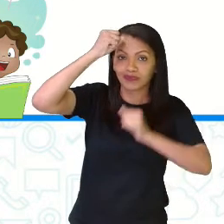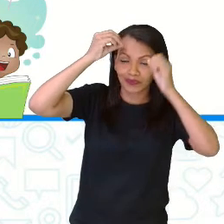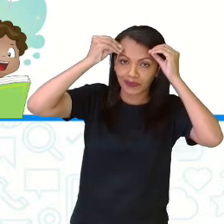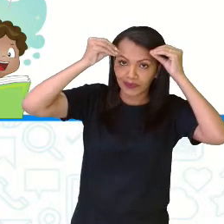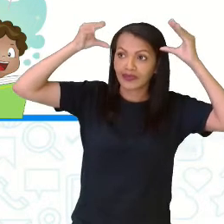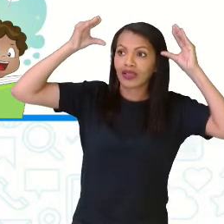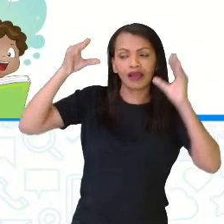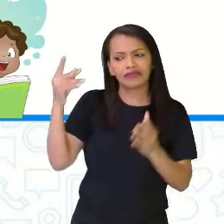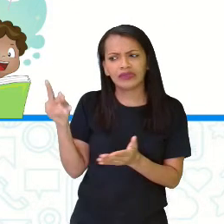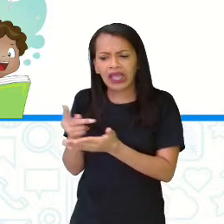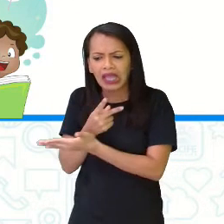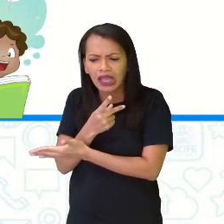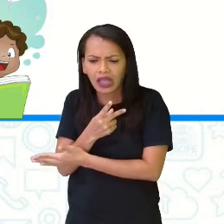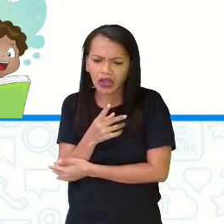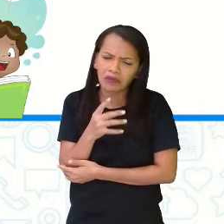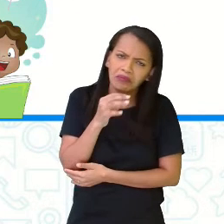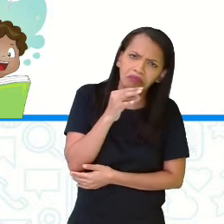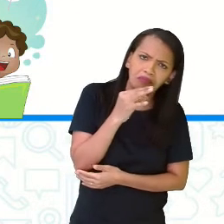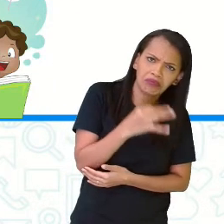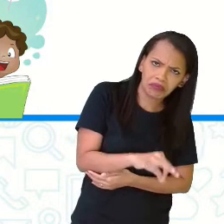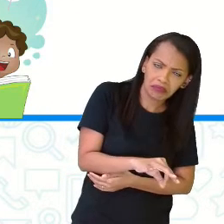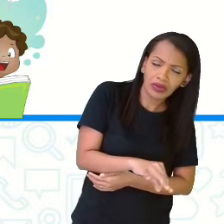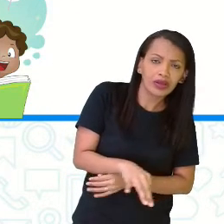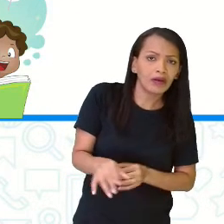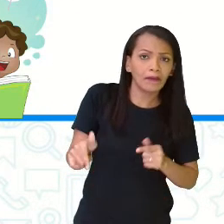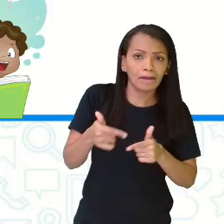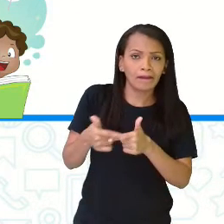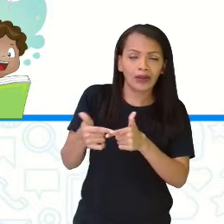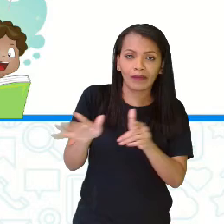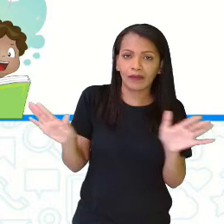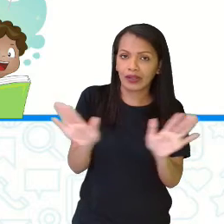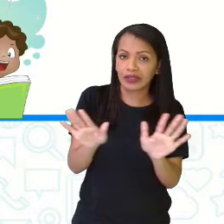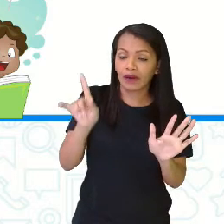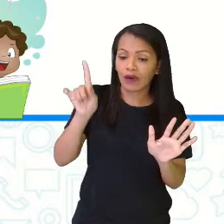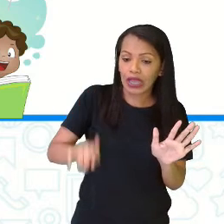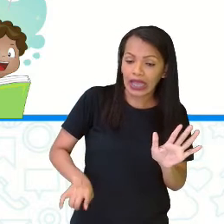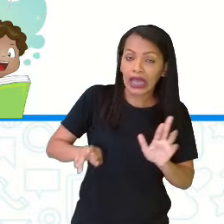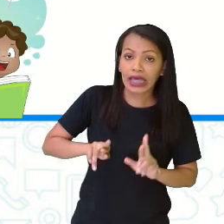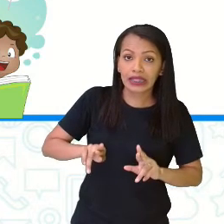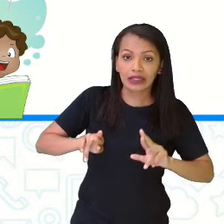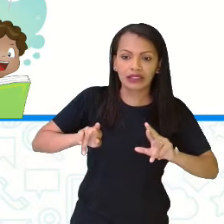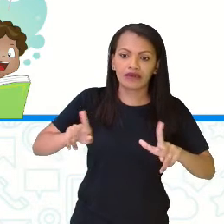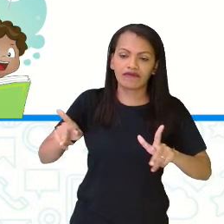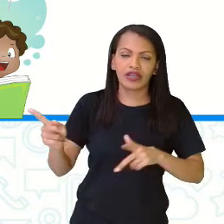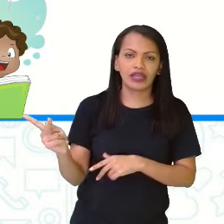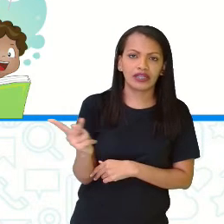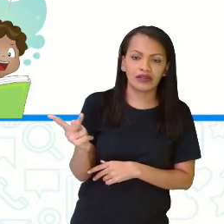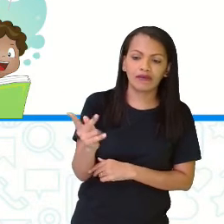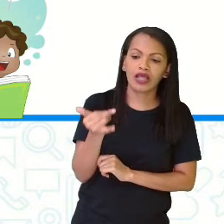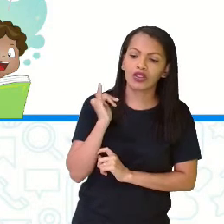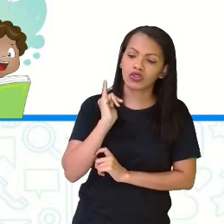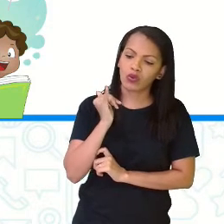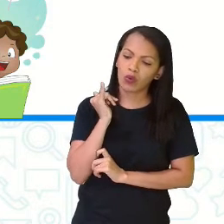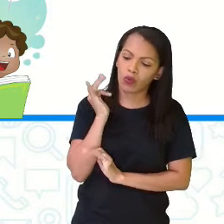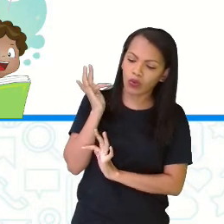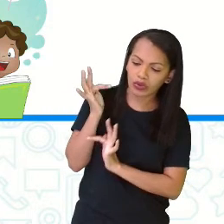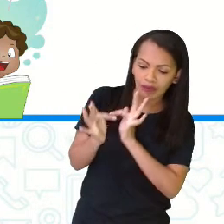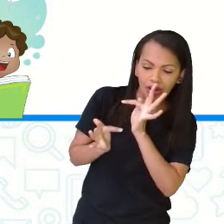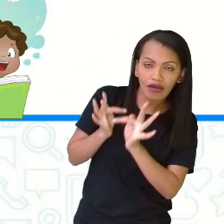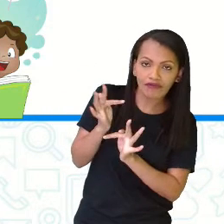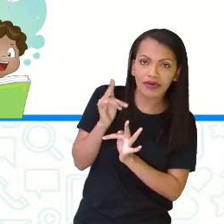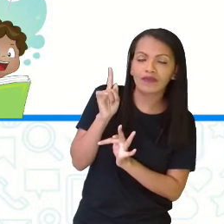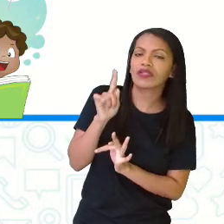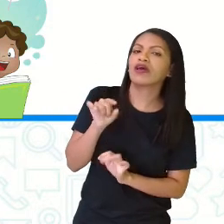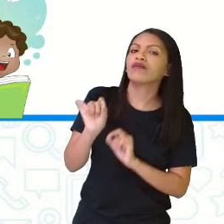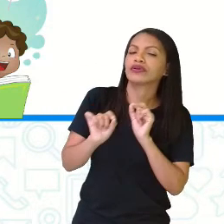acertamos, nós erramos, não tem problema nenhum. A diferença principal da fábula para o conto